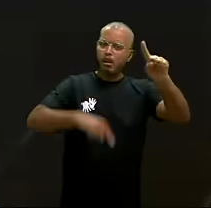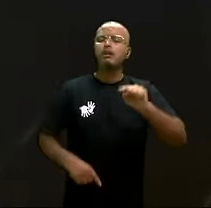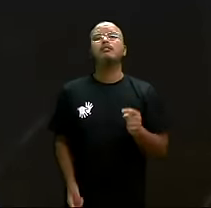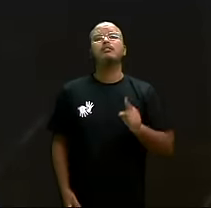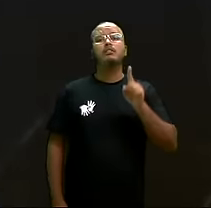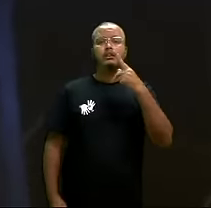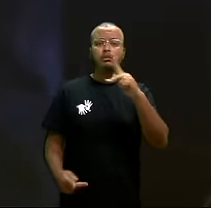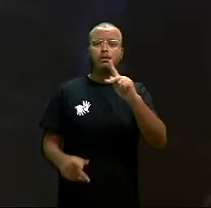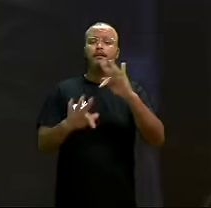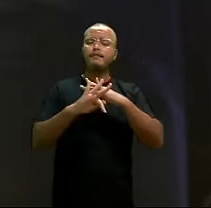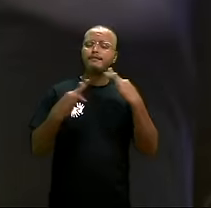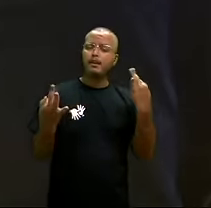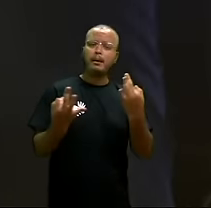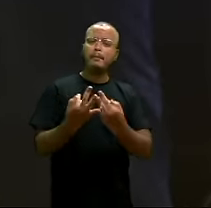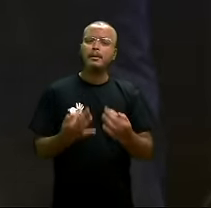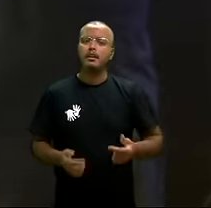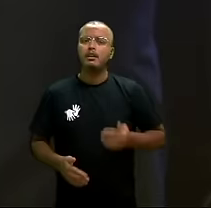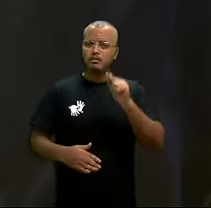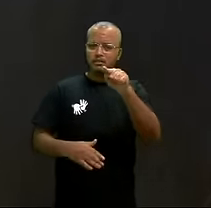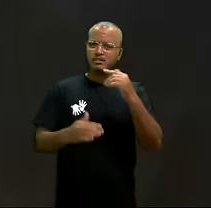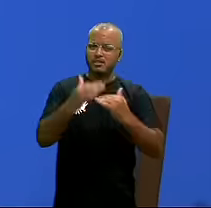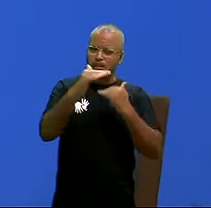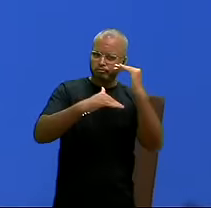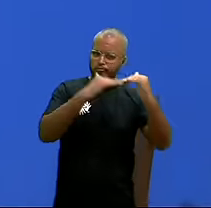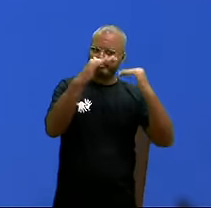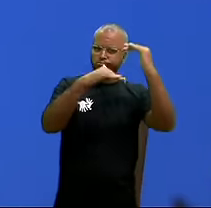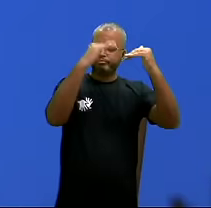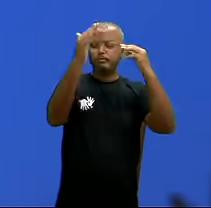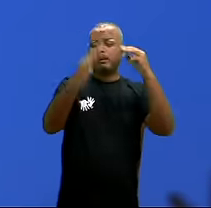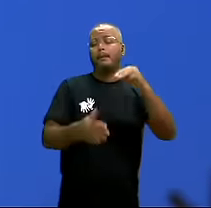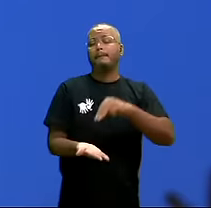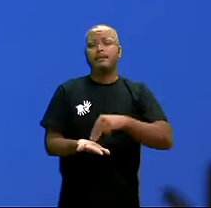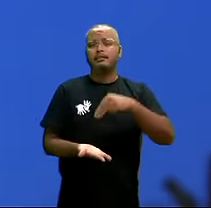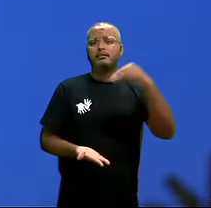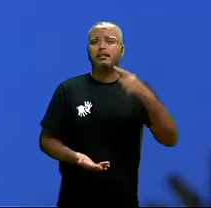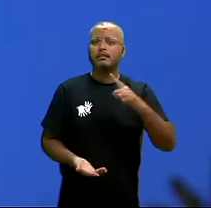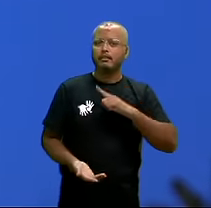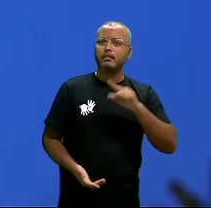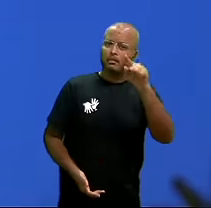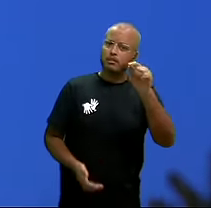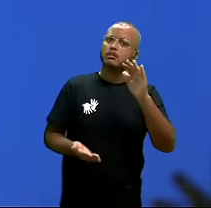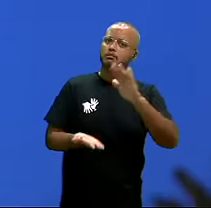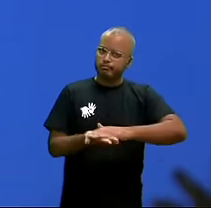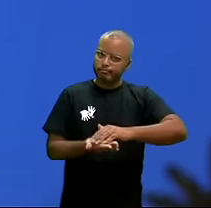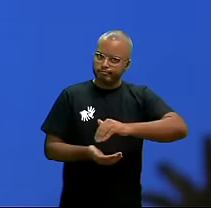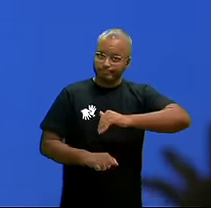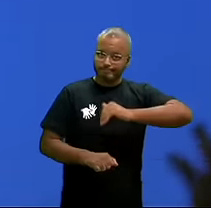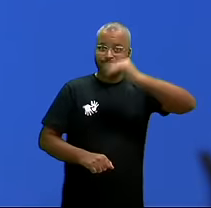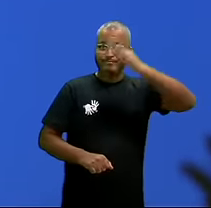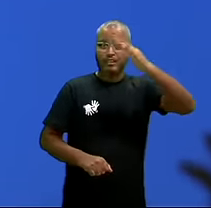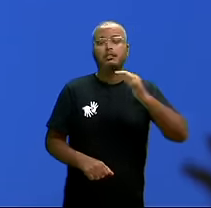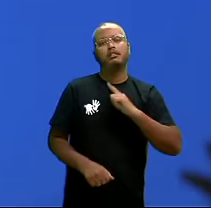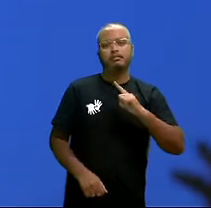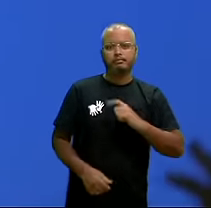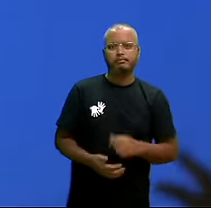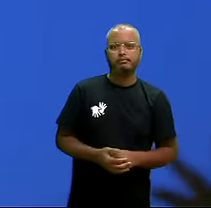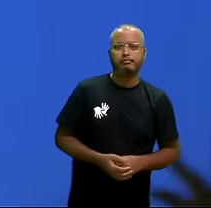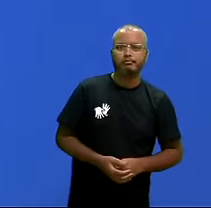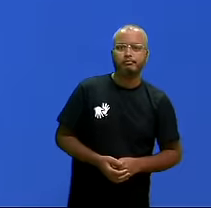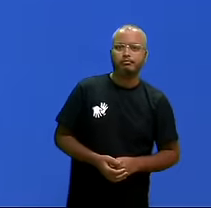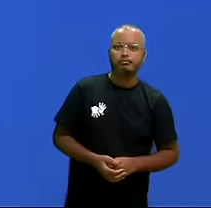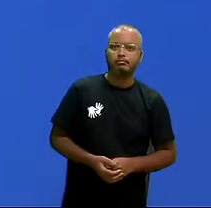você tem. Na tua família ninguém crescia, você vai crescer. Na tua família ninguém estava certo, você já deu.